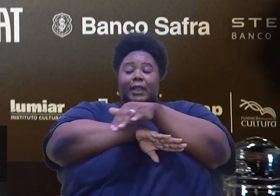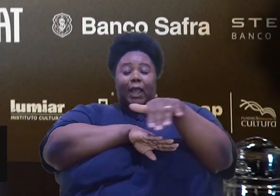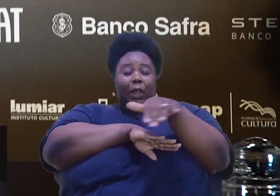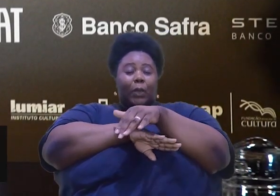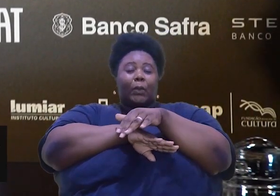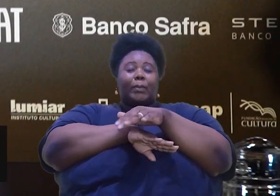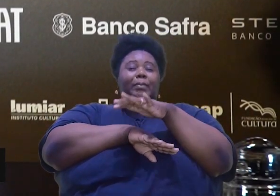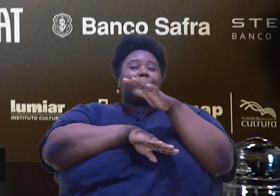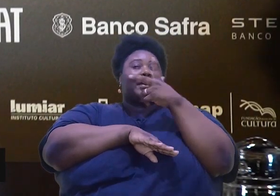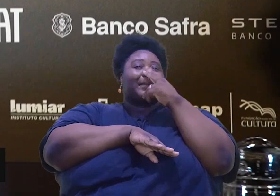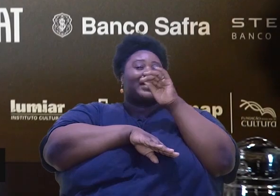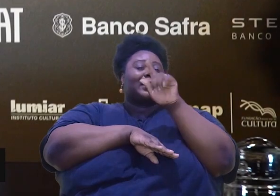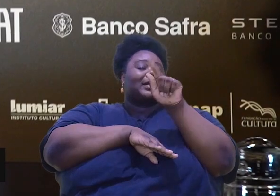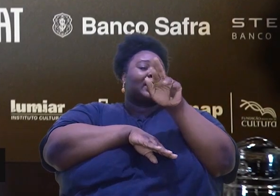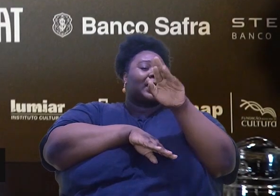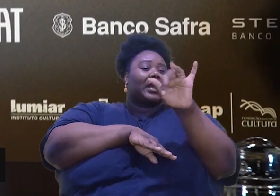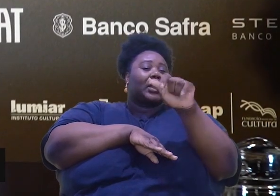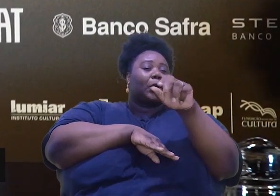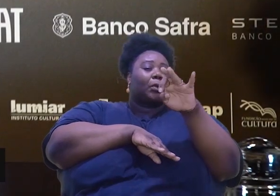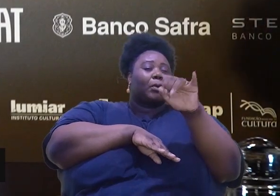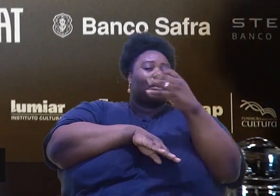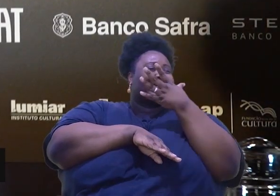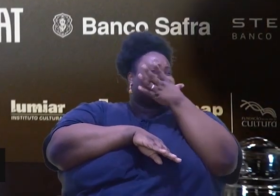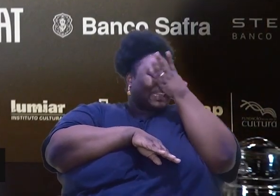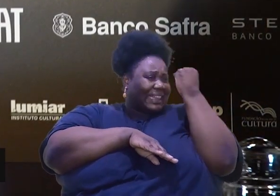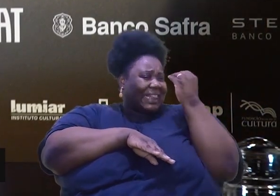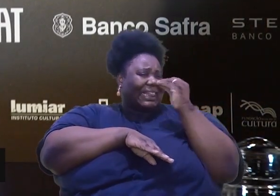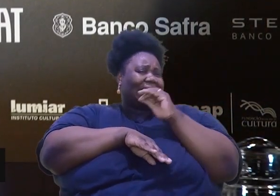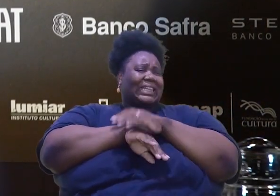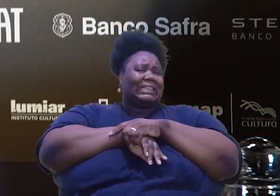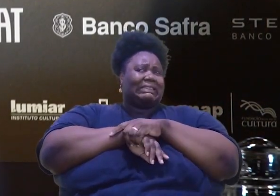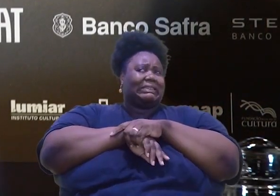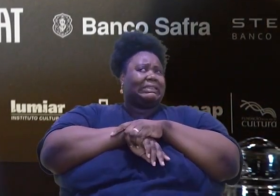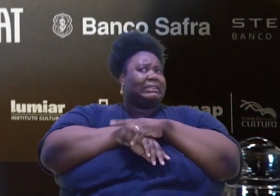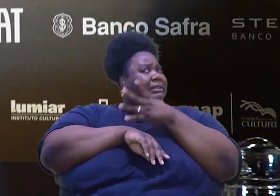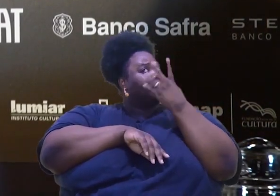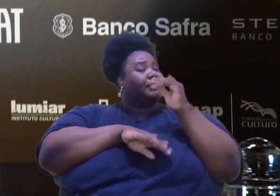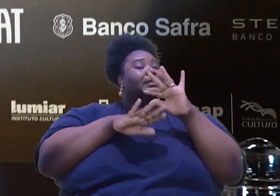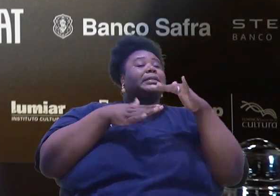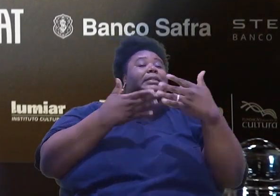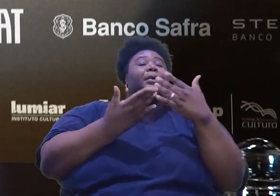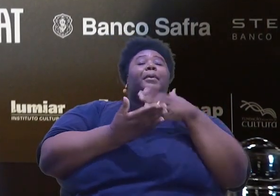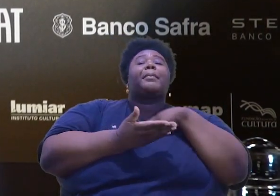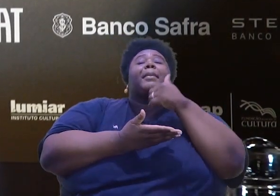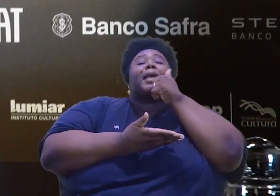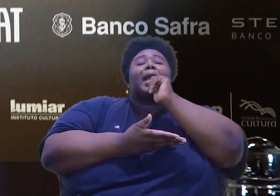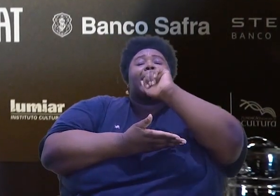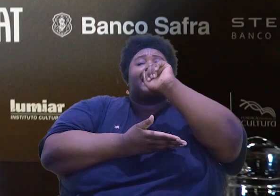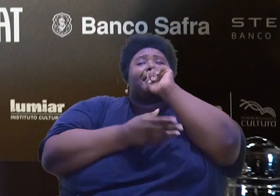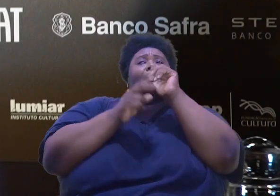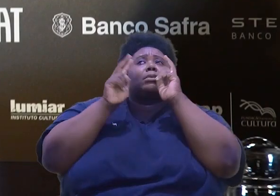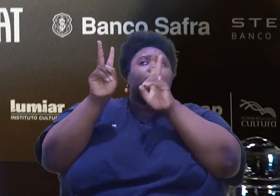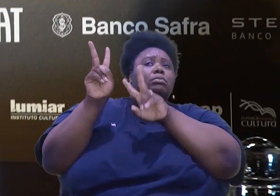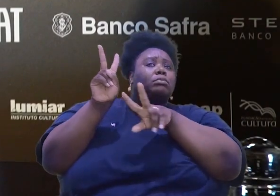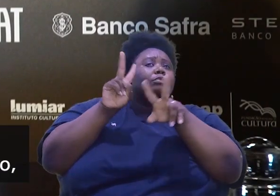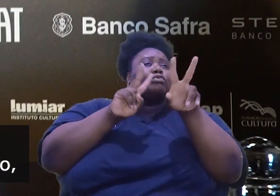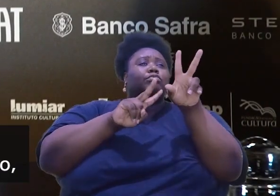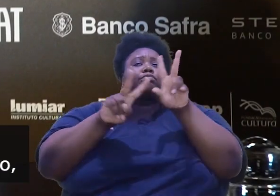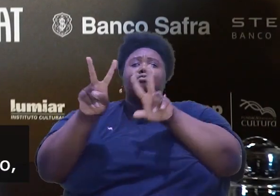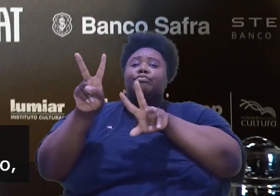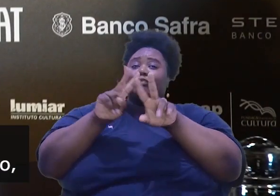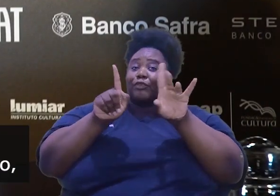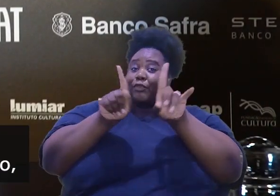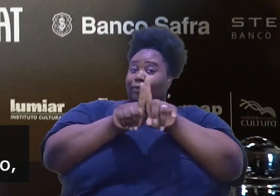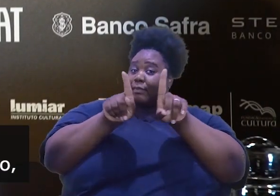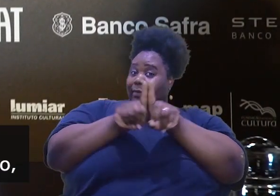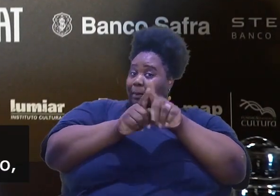Rua Gramogol, esqueci como é que chamava o grupo. E a minha mãe, muito observadora, E